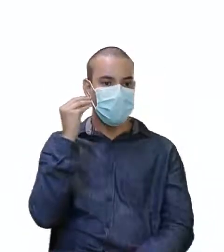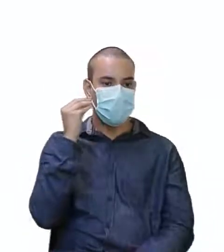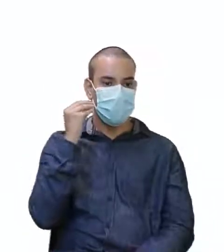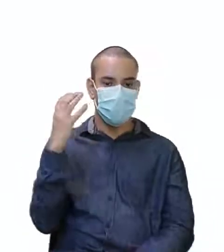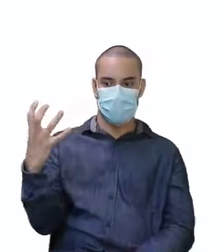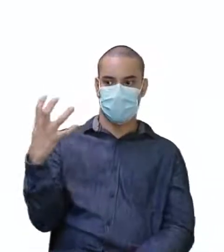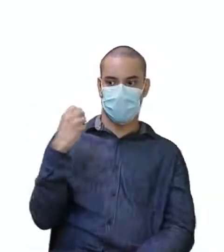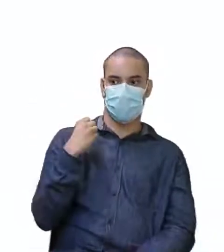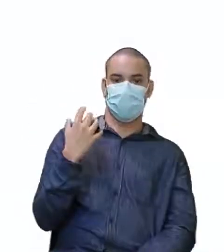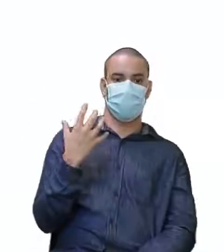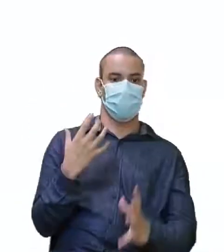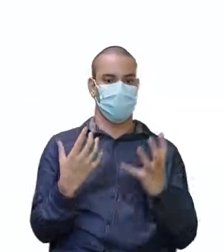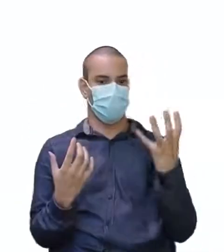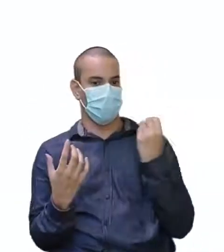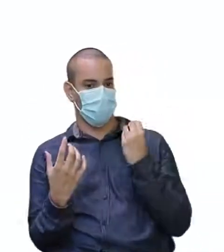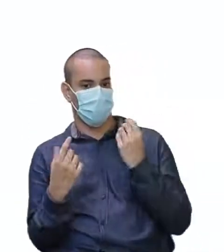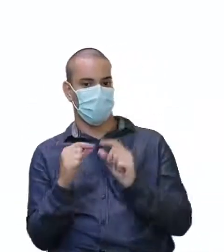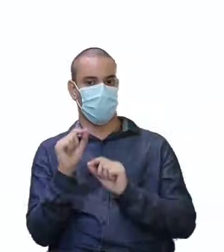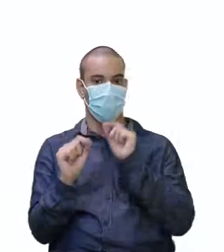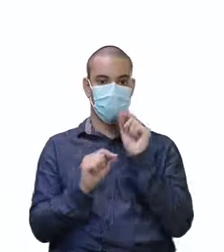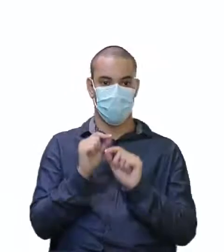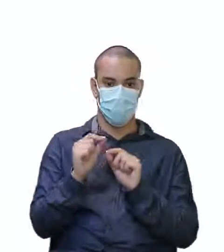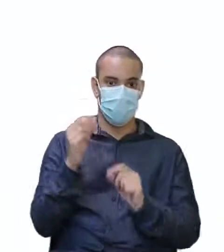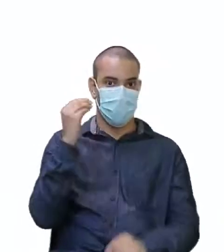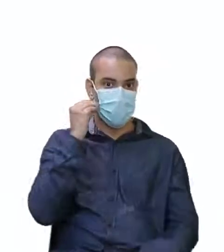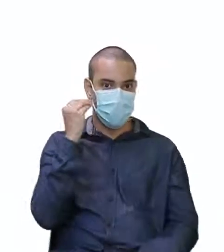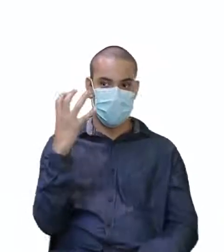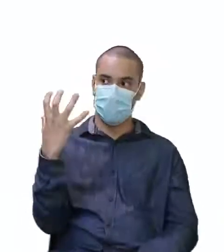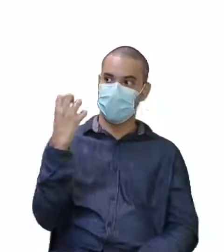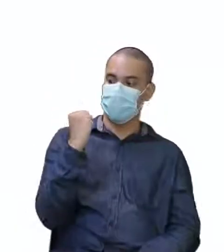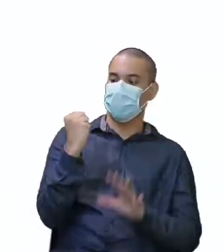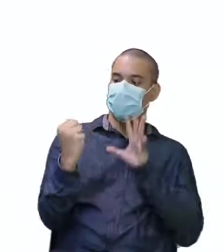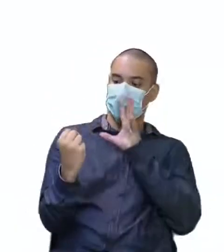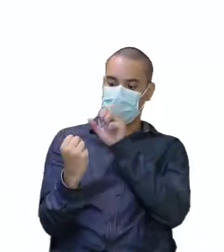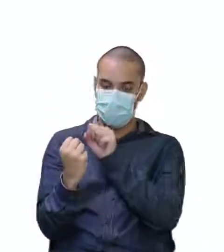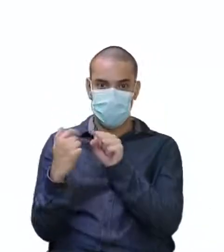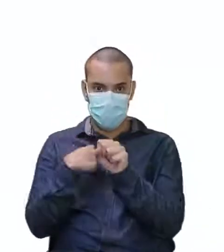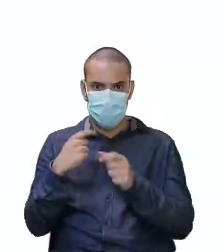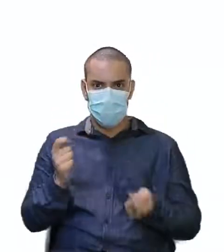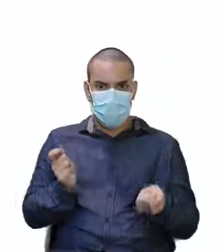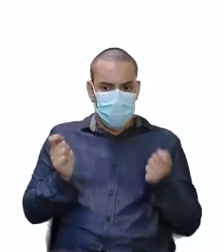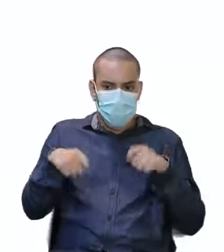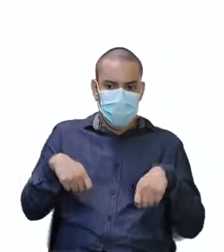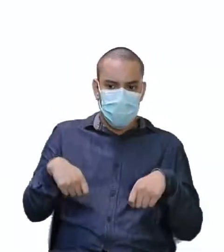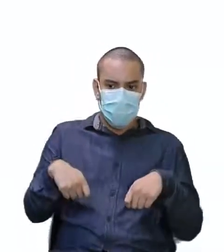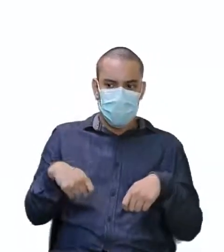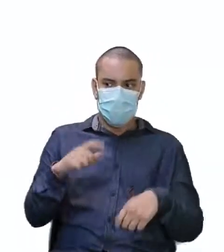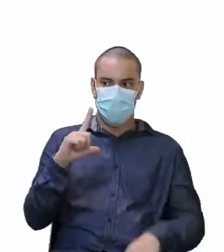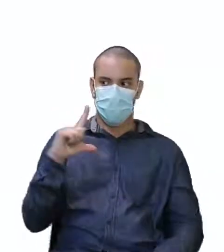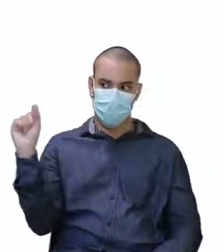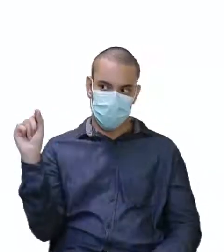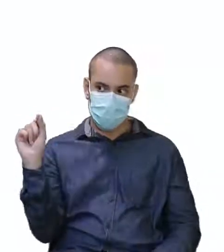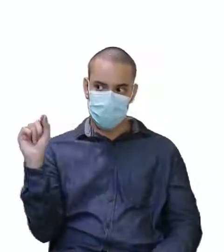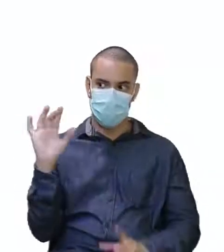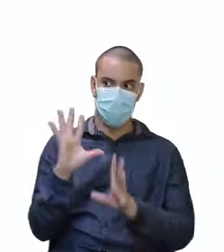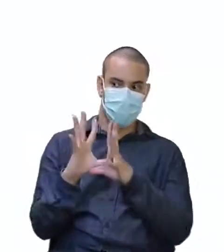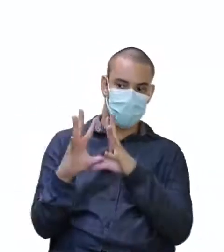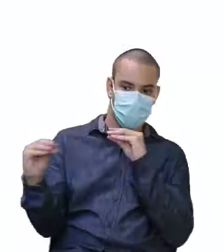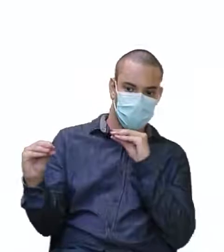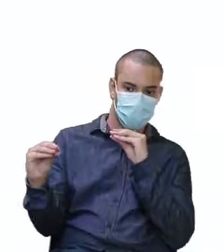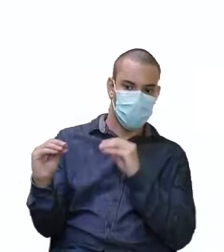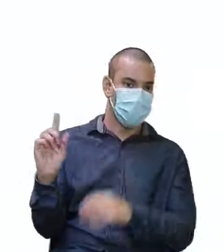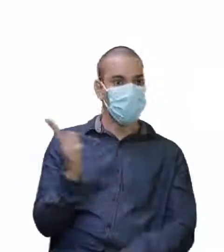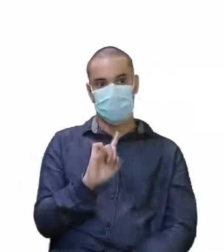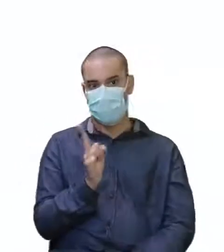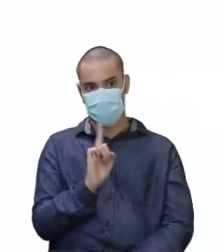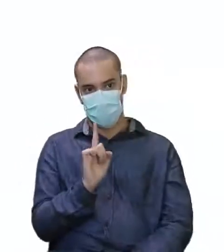né, se alimentar dele, se ele tem capacidade para escapar ou não disso,